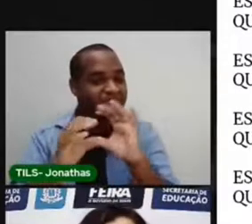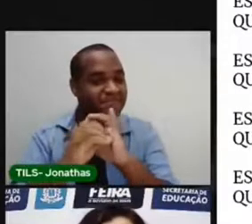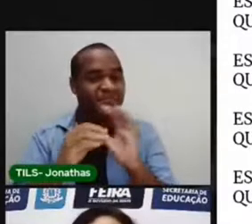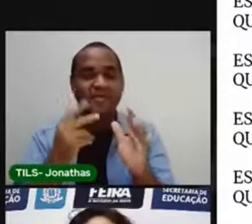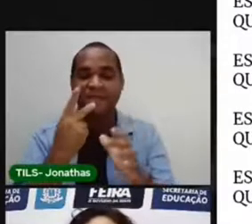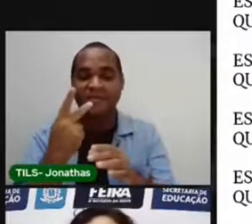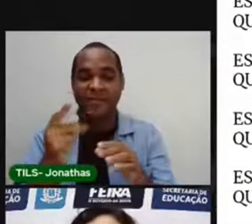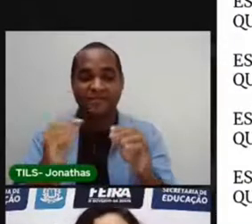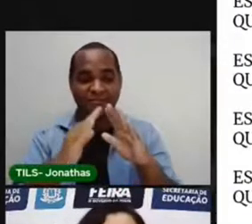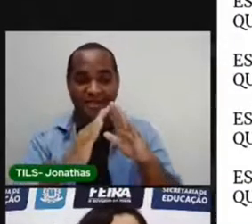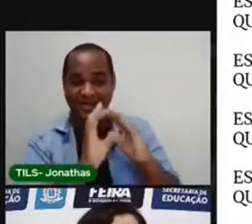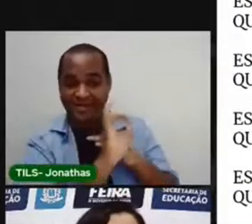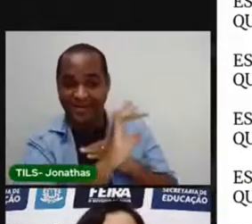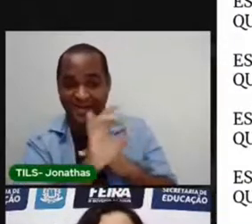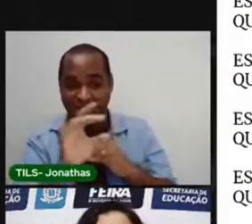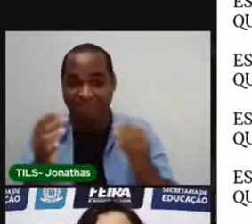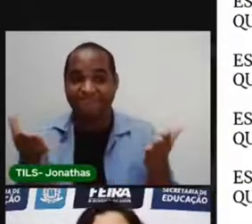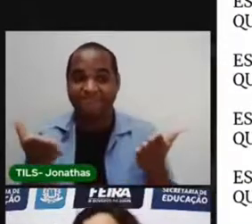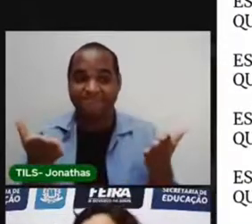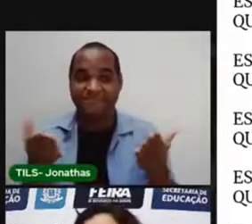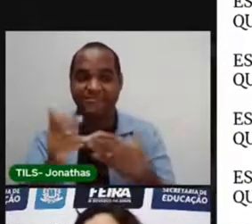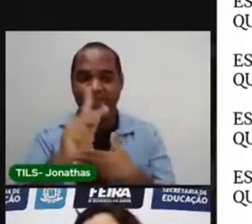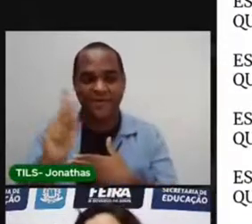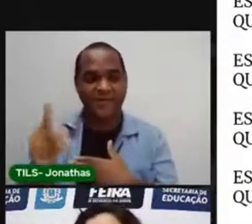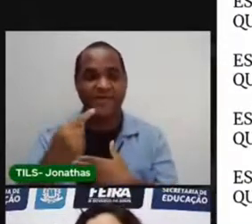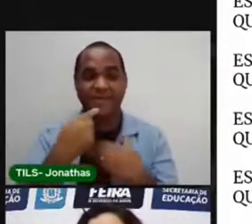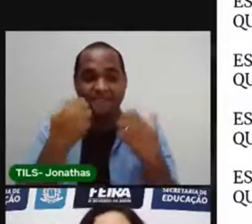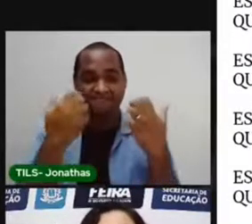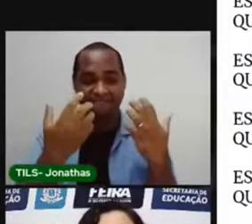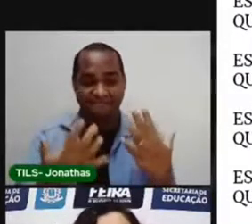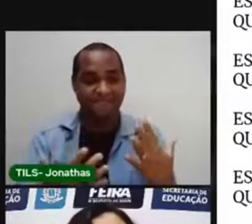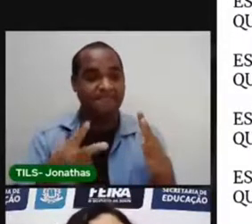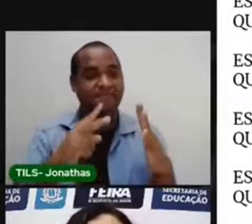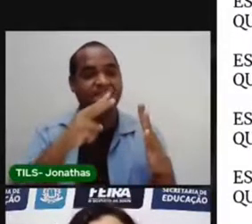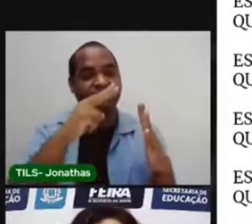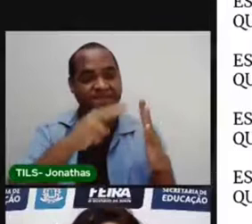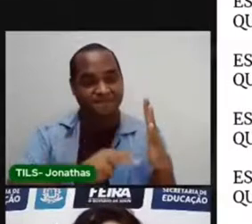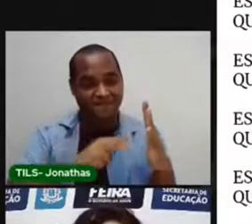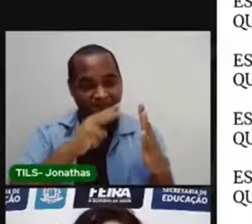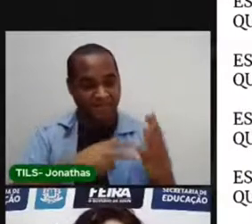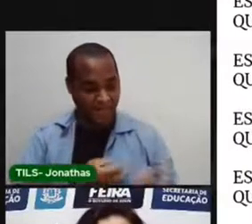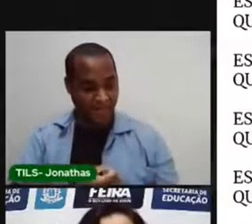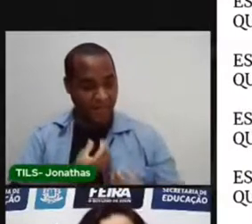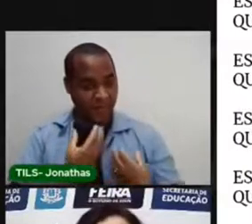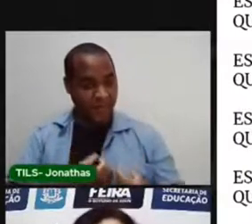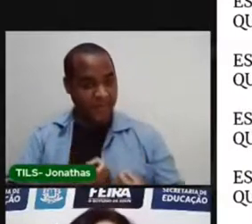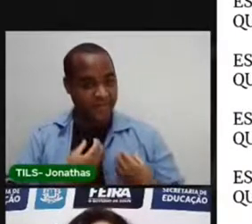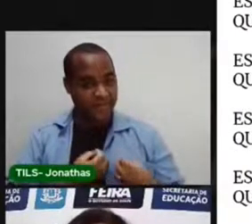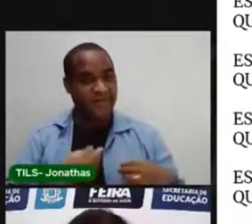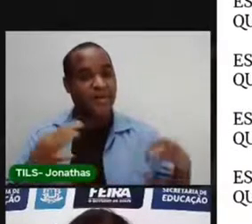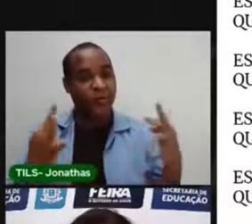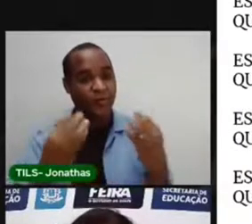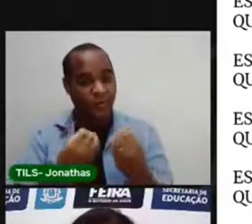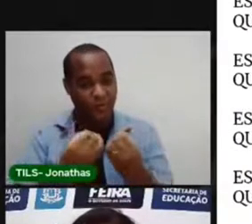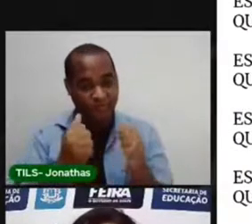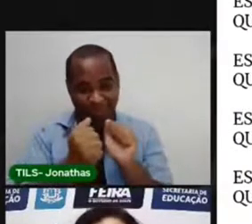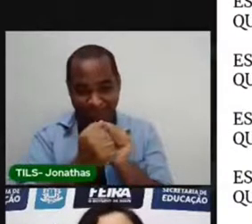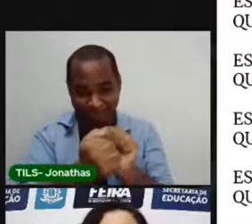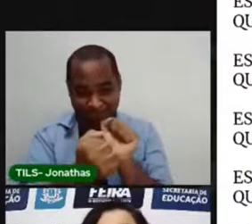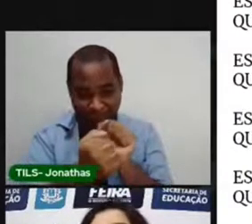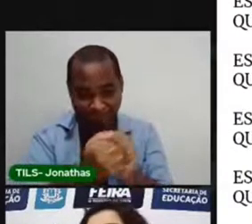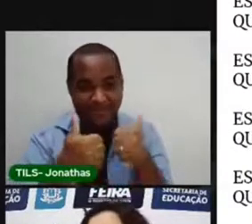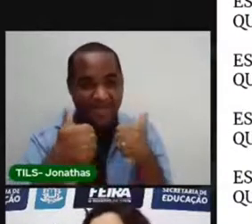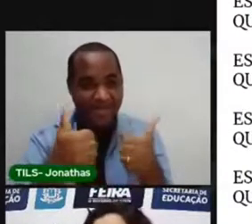da casa da gente. Agora a Prozinha vai fazer a leitura do poema completo. Acompanha aí, tá